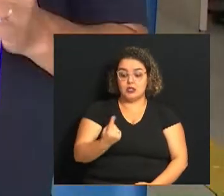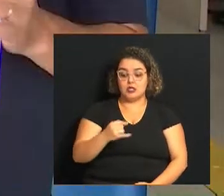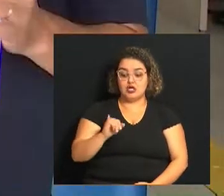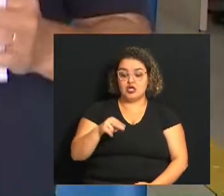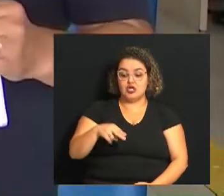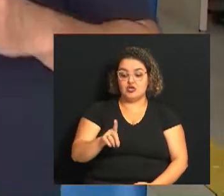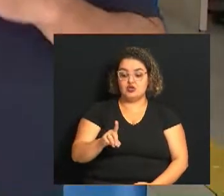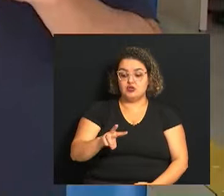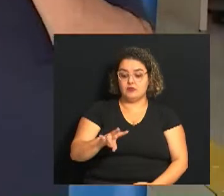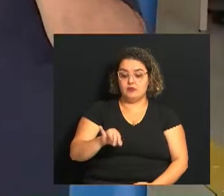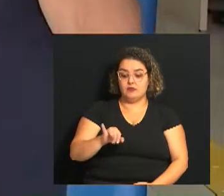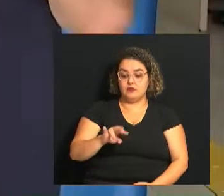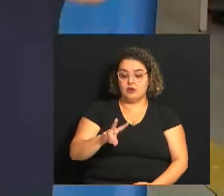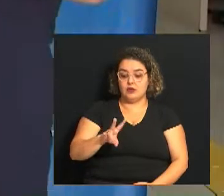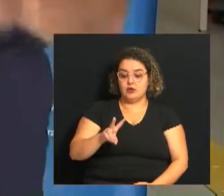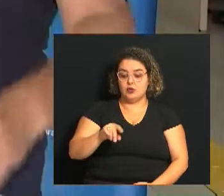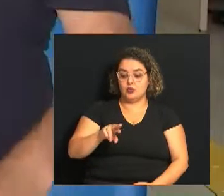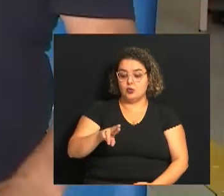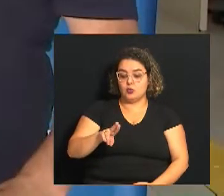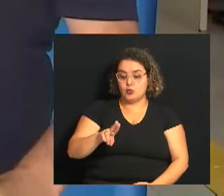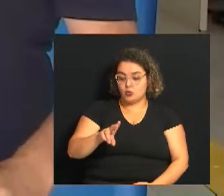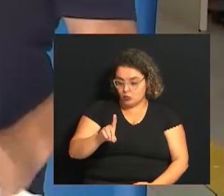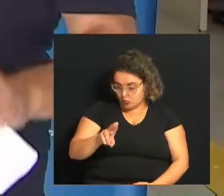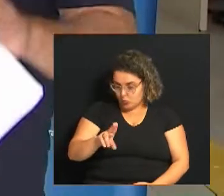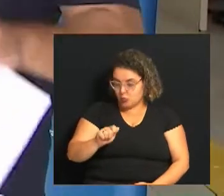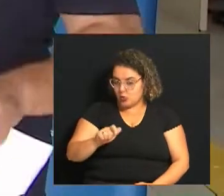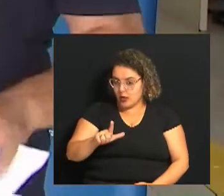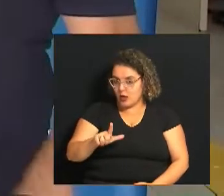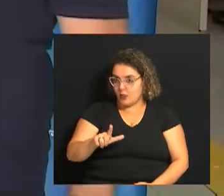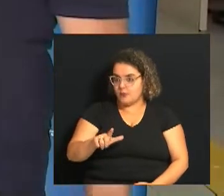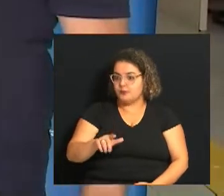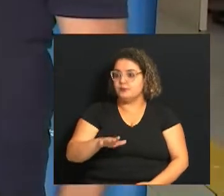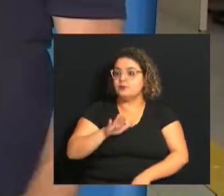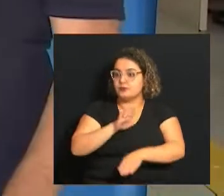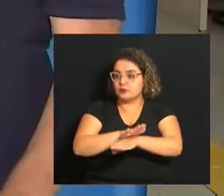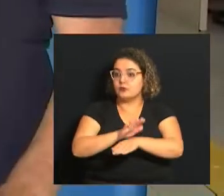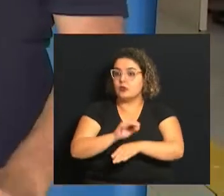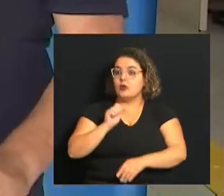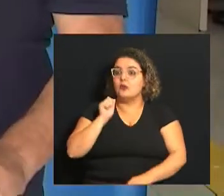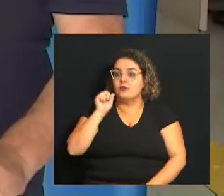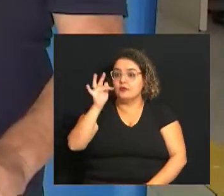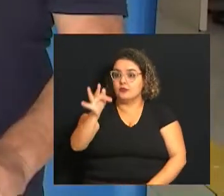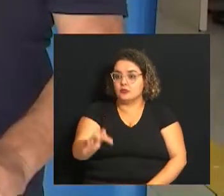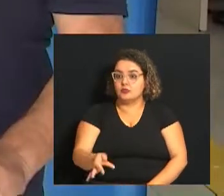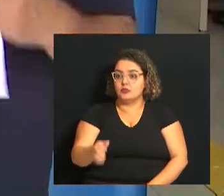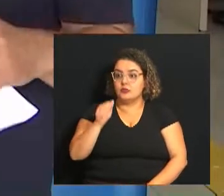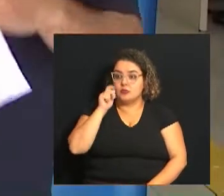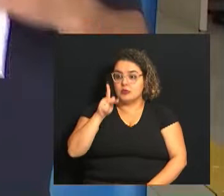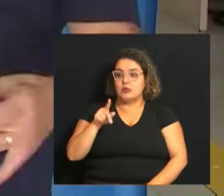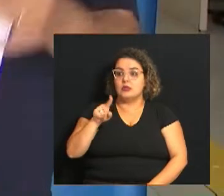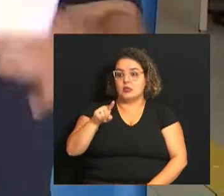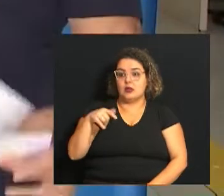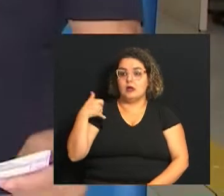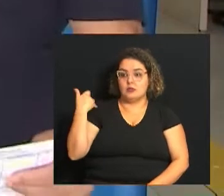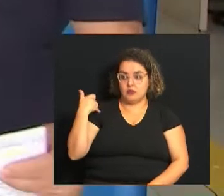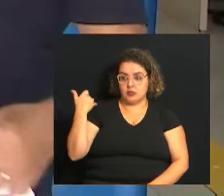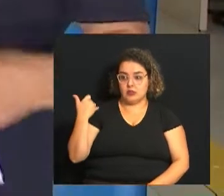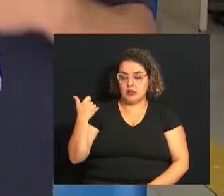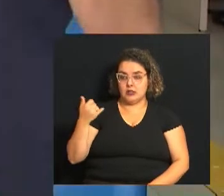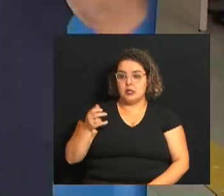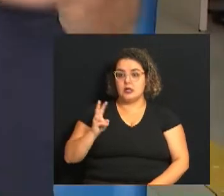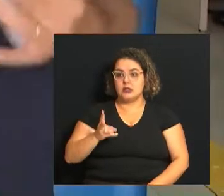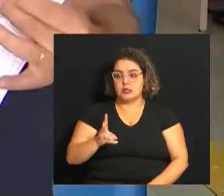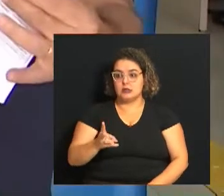você contribui para a sua futura aposentadoria, que é por idade. Você sempre